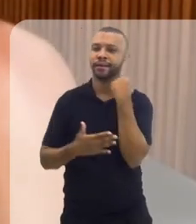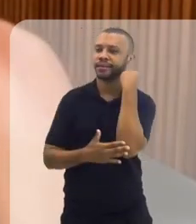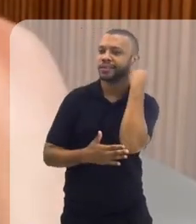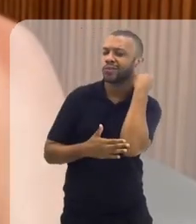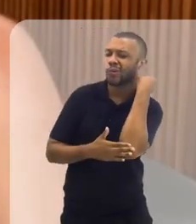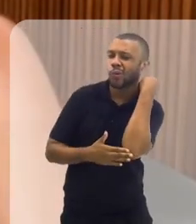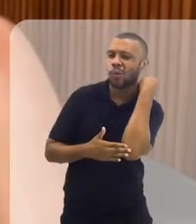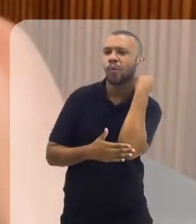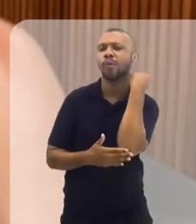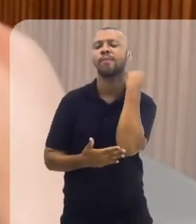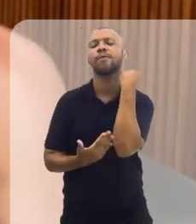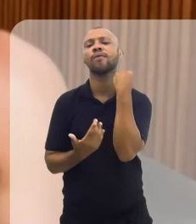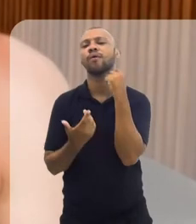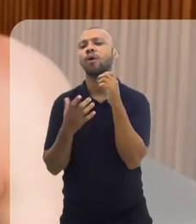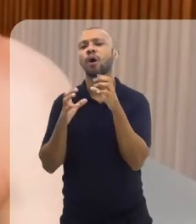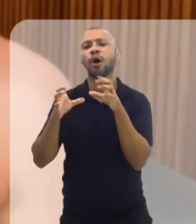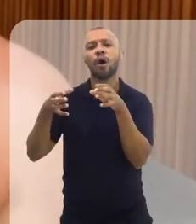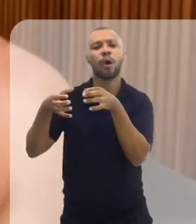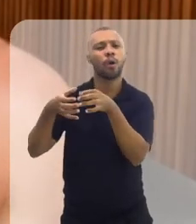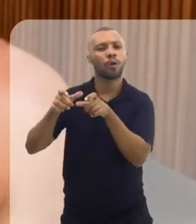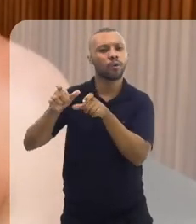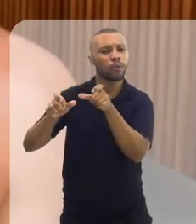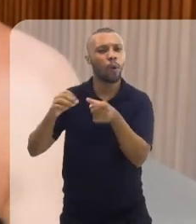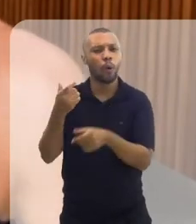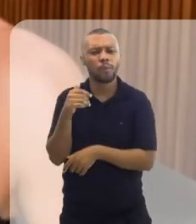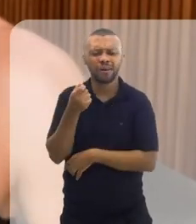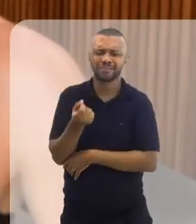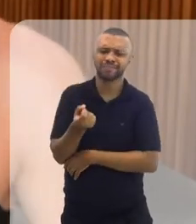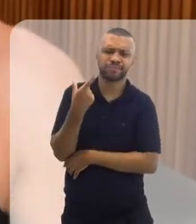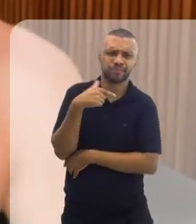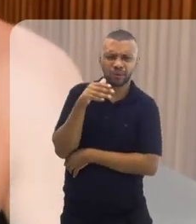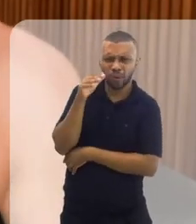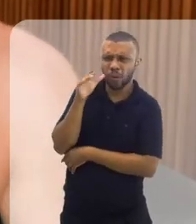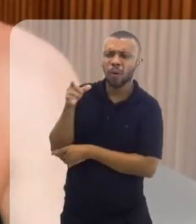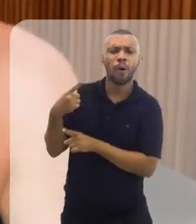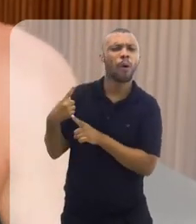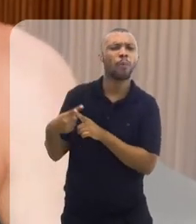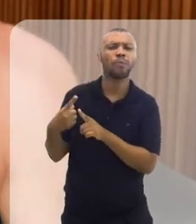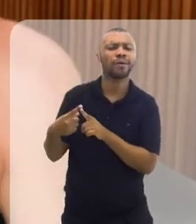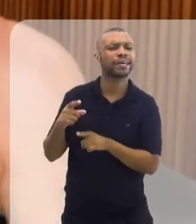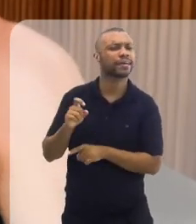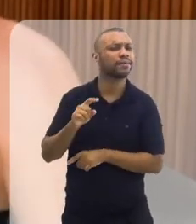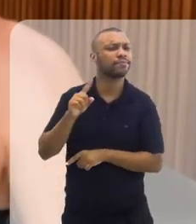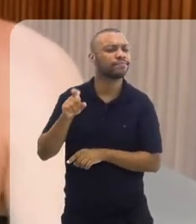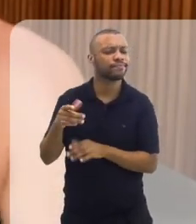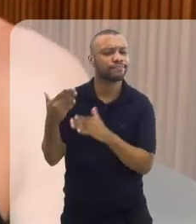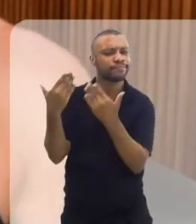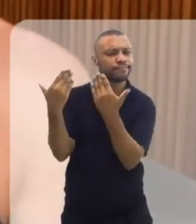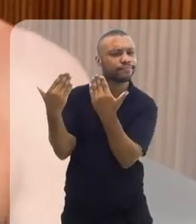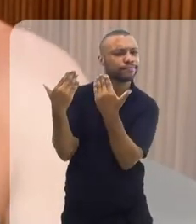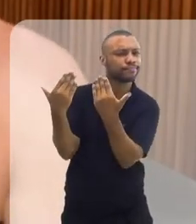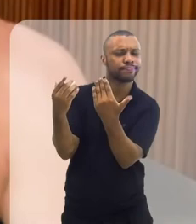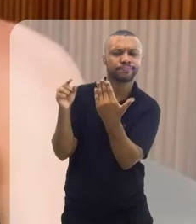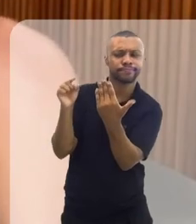ciúmes ou causavam um certo desconforto ou até uma certa curiosidade. Ah,